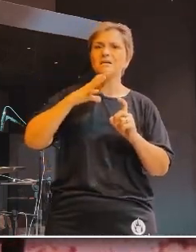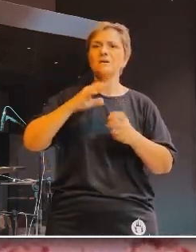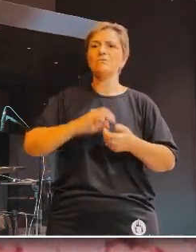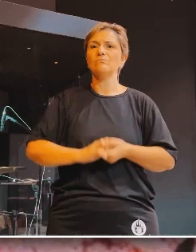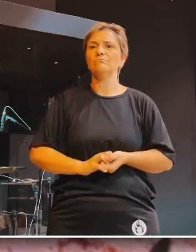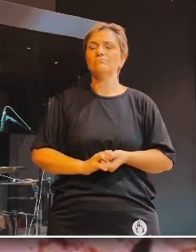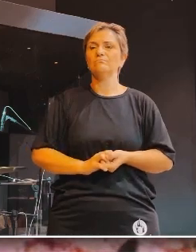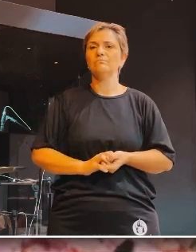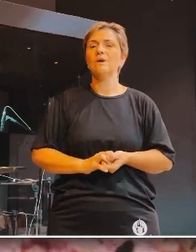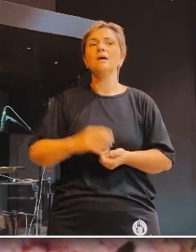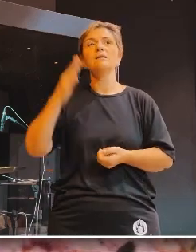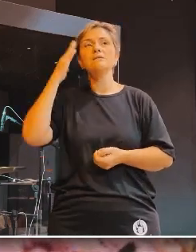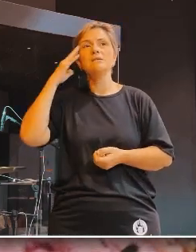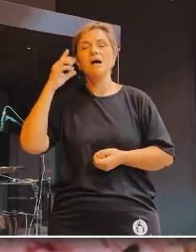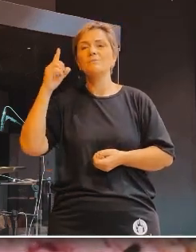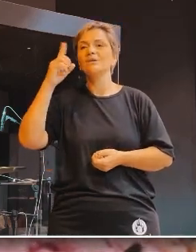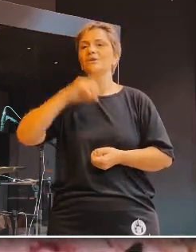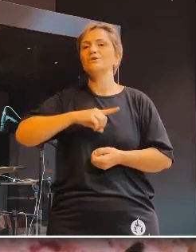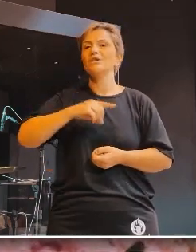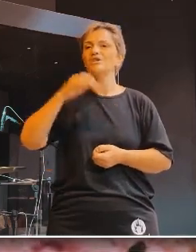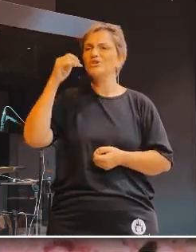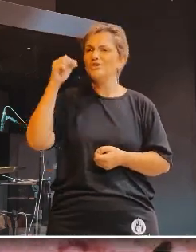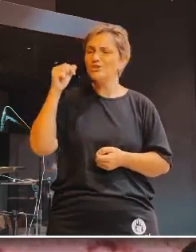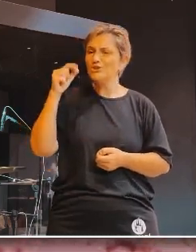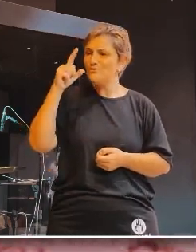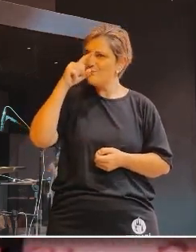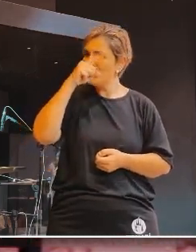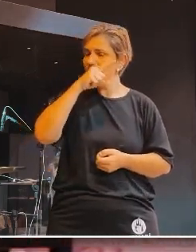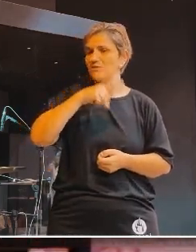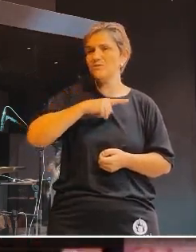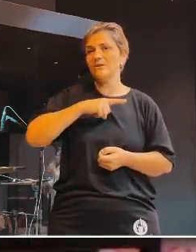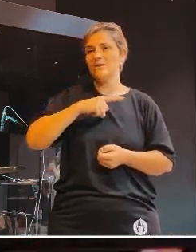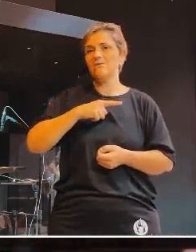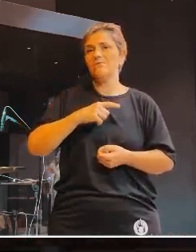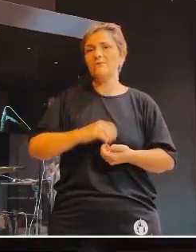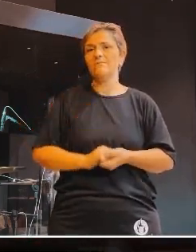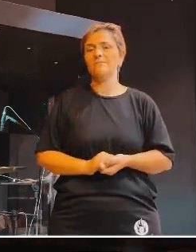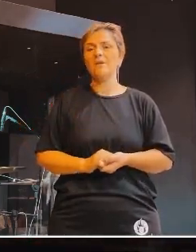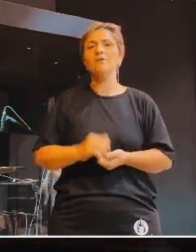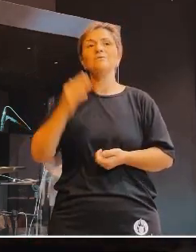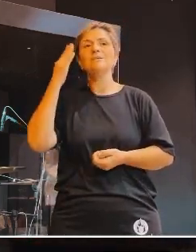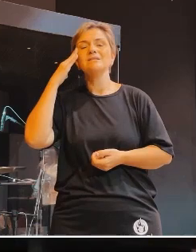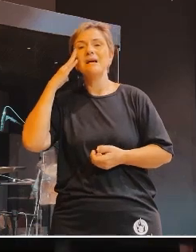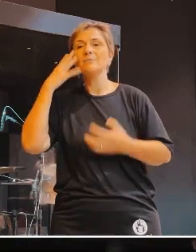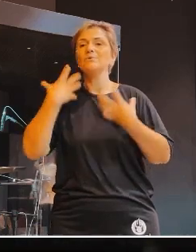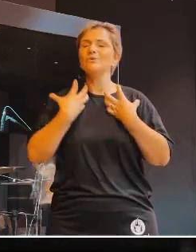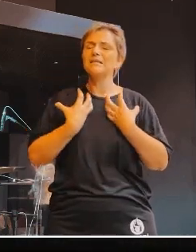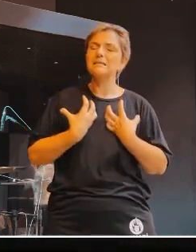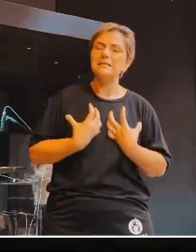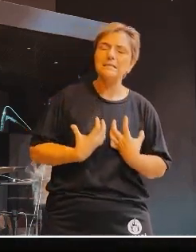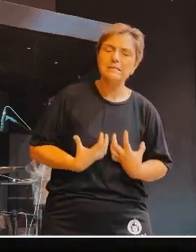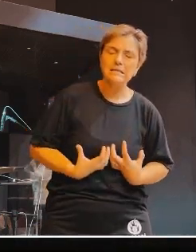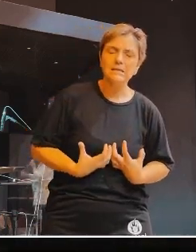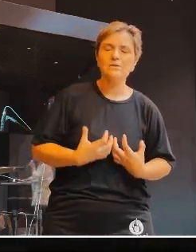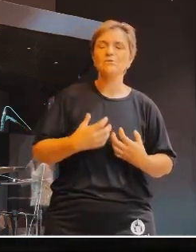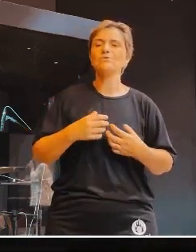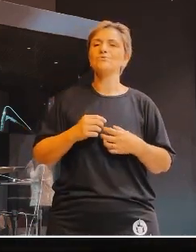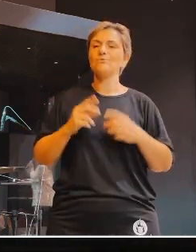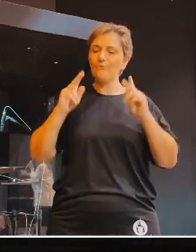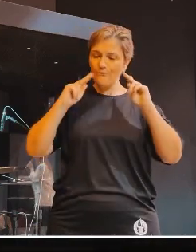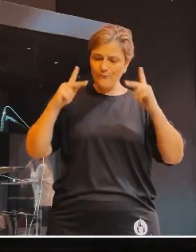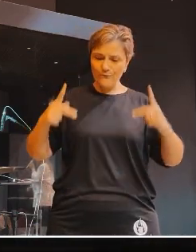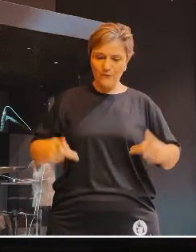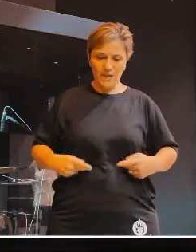Você sabe que dia duro ela teve hoje? Você sabe da sua exaustão, do seu cansaço